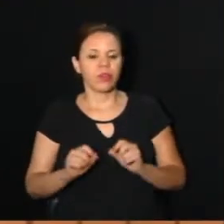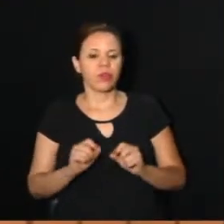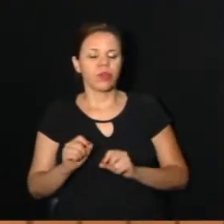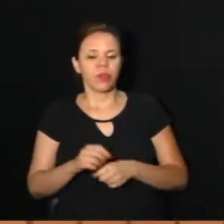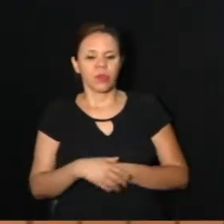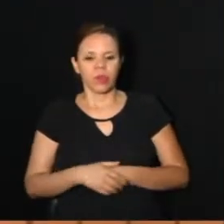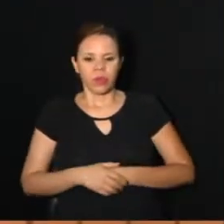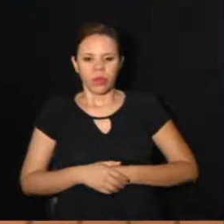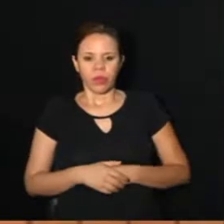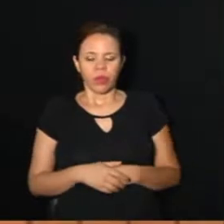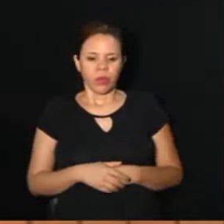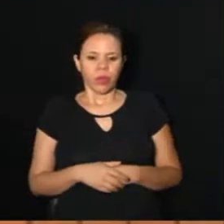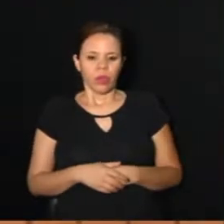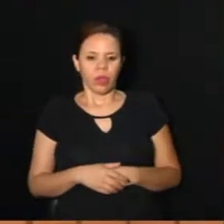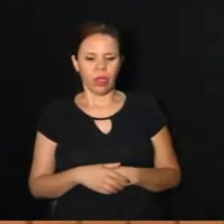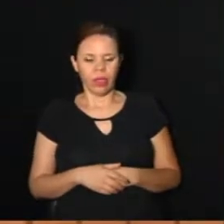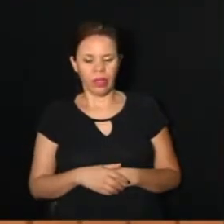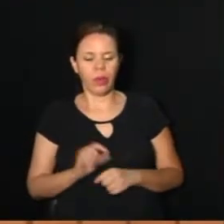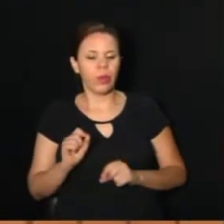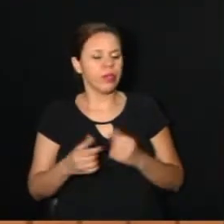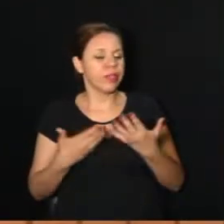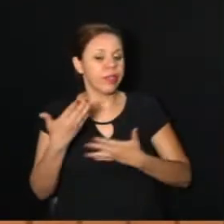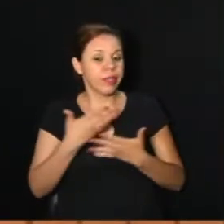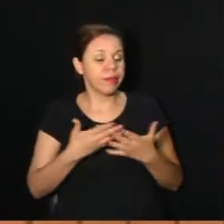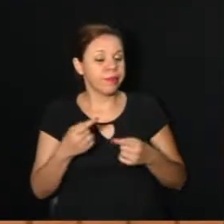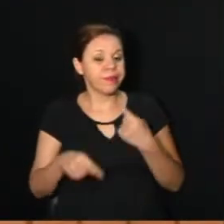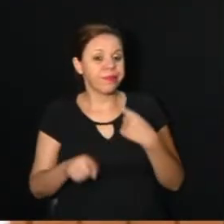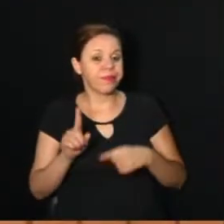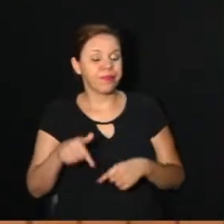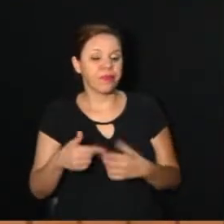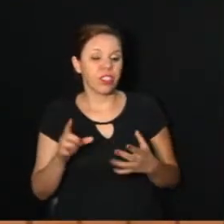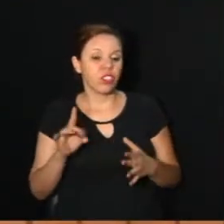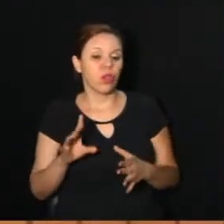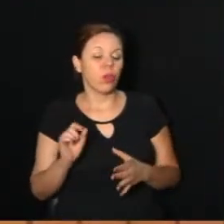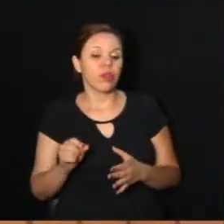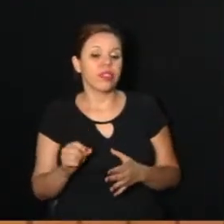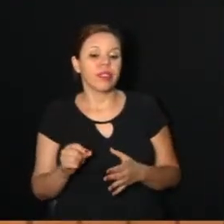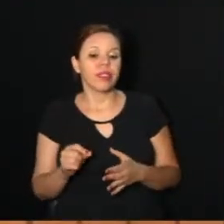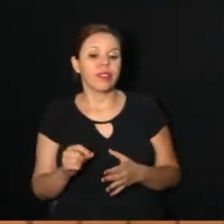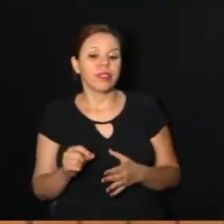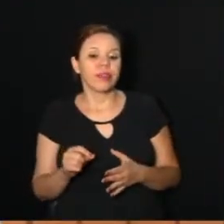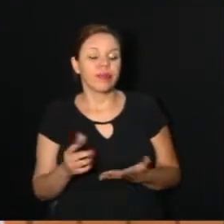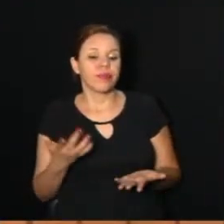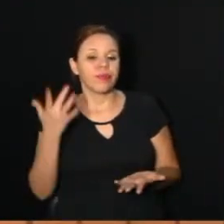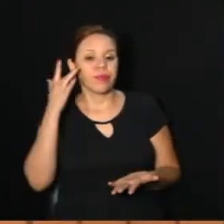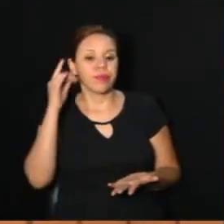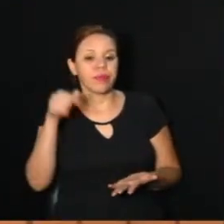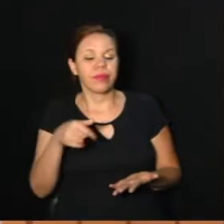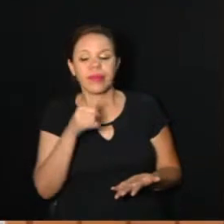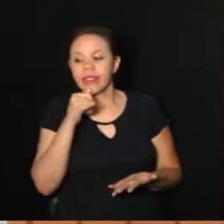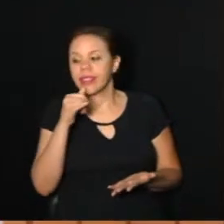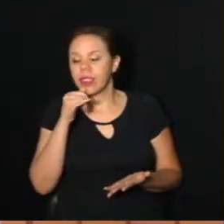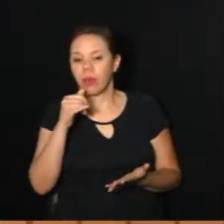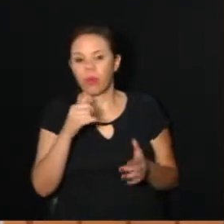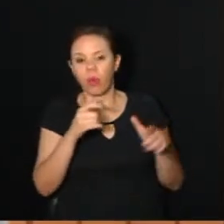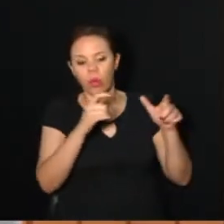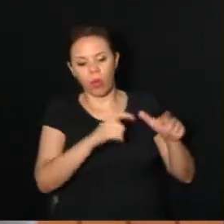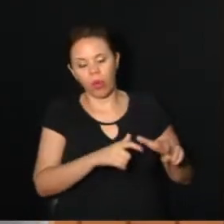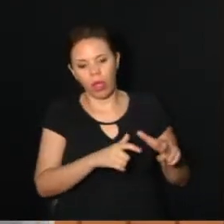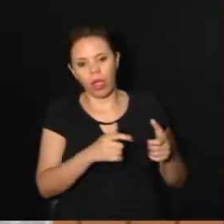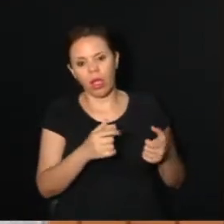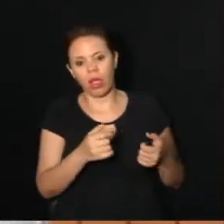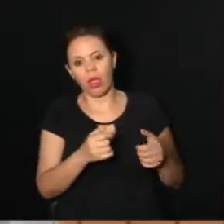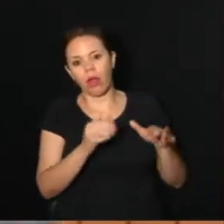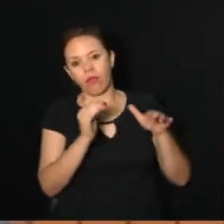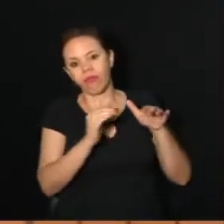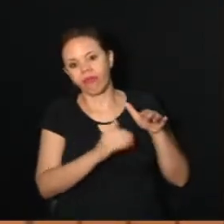houve, para variar, o que atrapalha é sempre o distúrbio. Né? Aí você vem com um depósito de veículos do Estado,